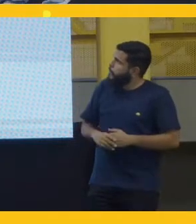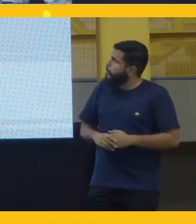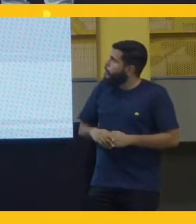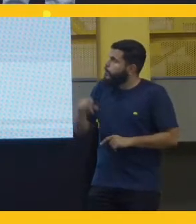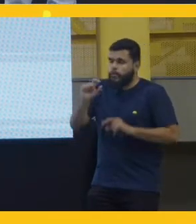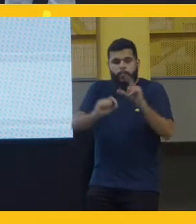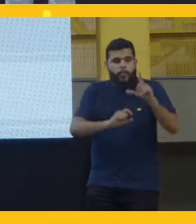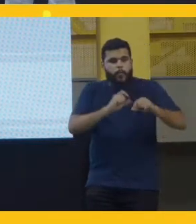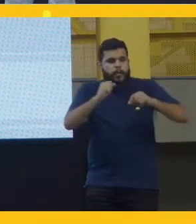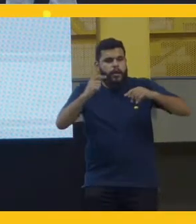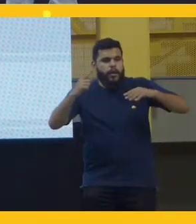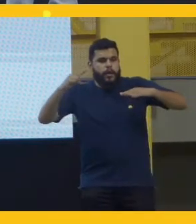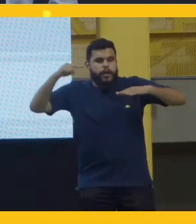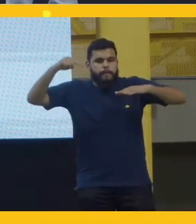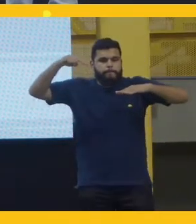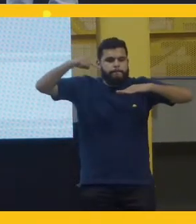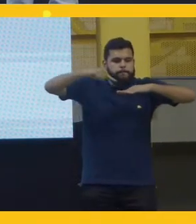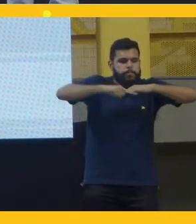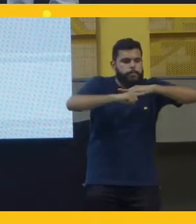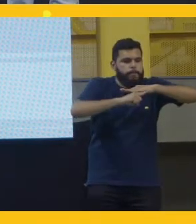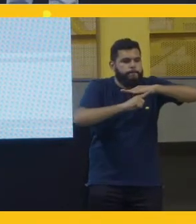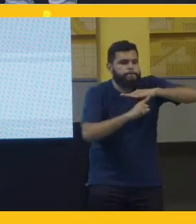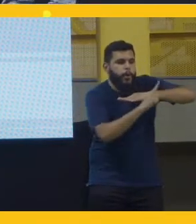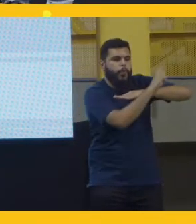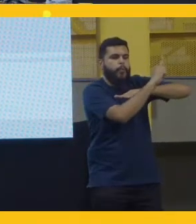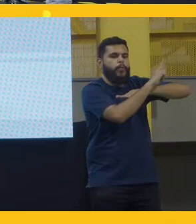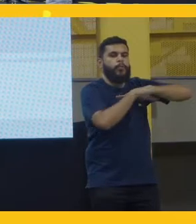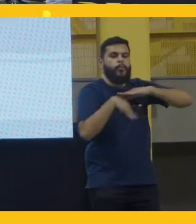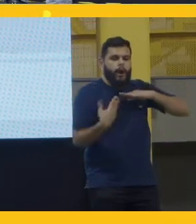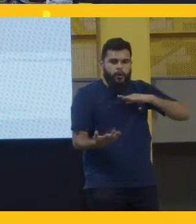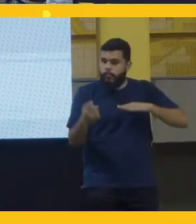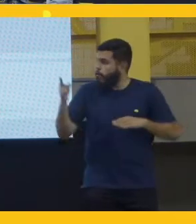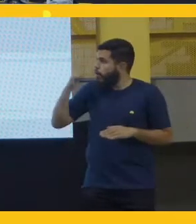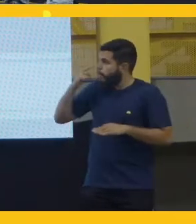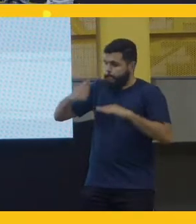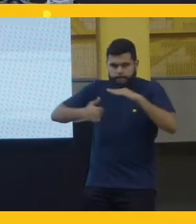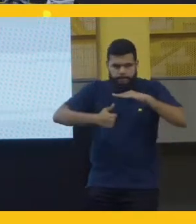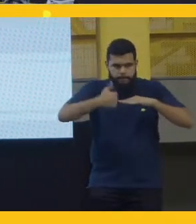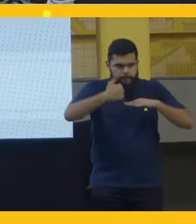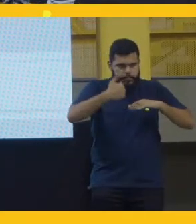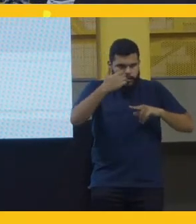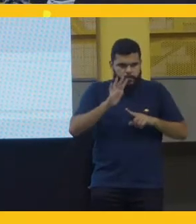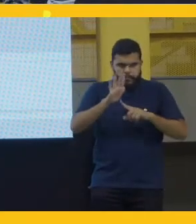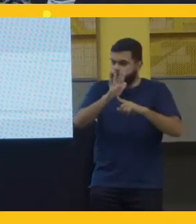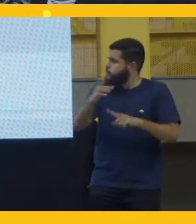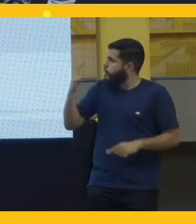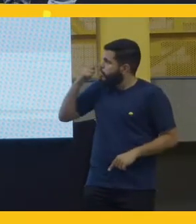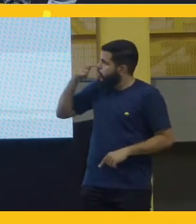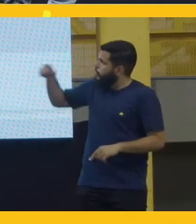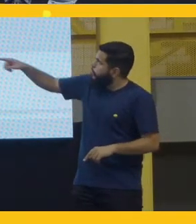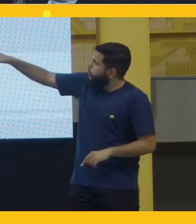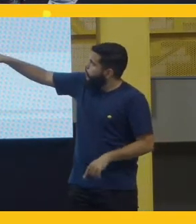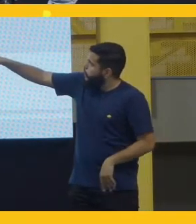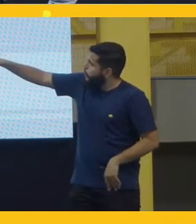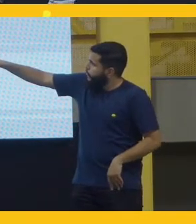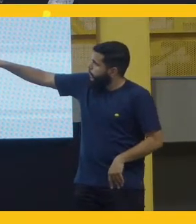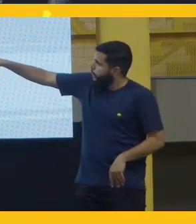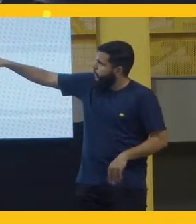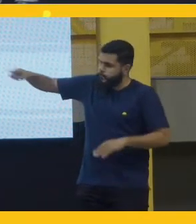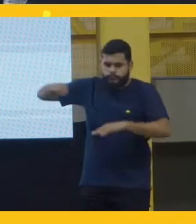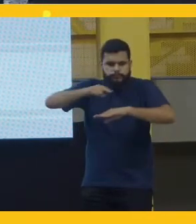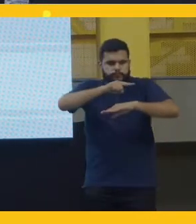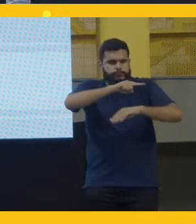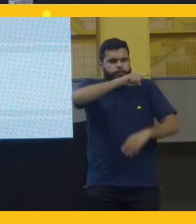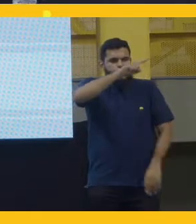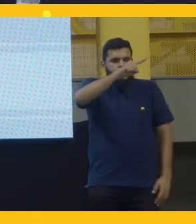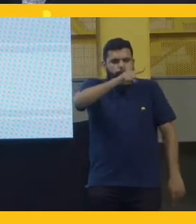é refletido. A figura 1 mostra o espectro de absorção. E você vai